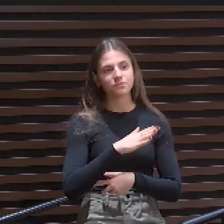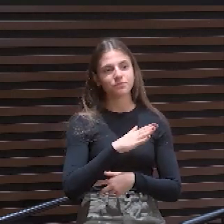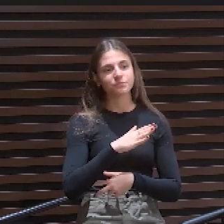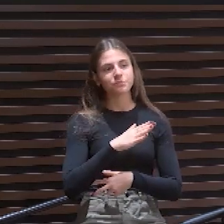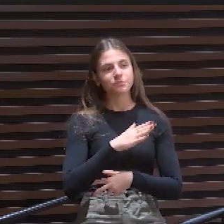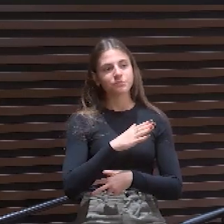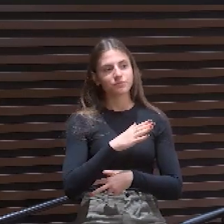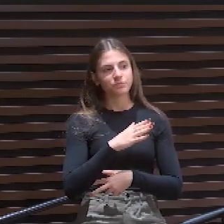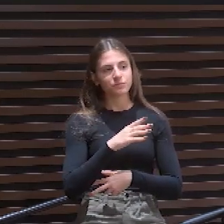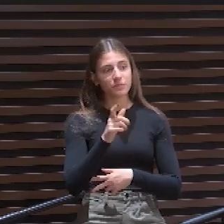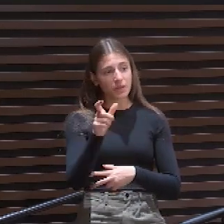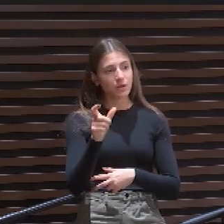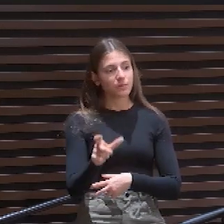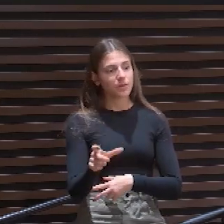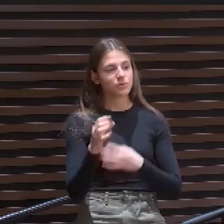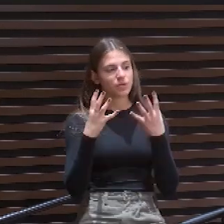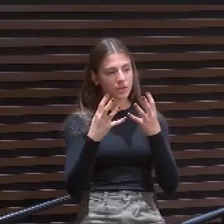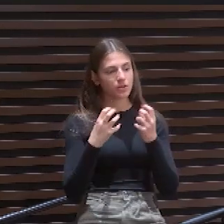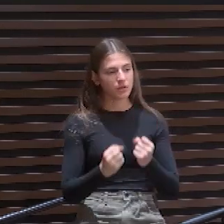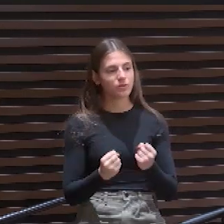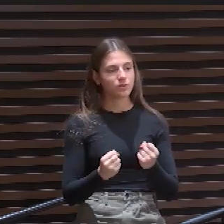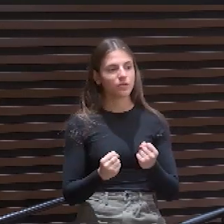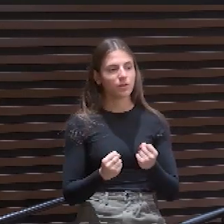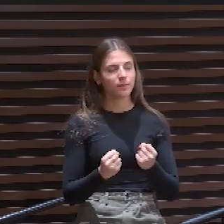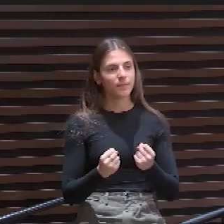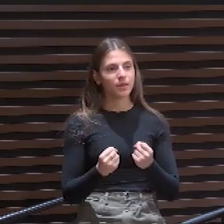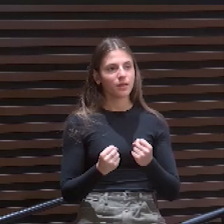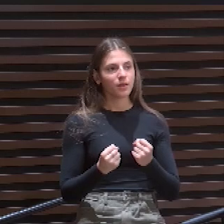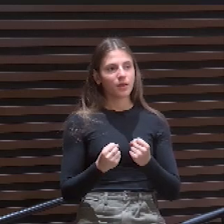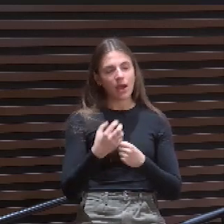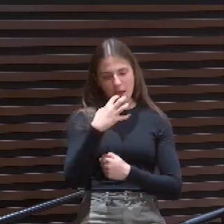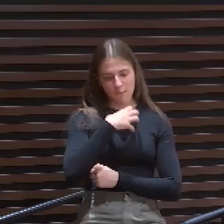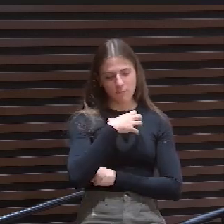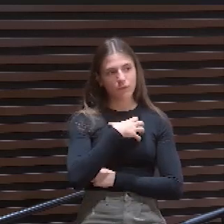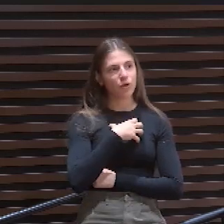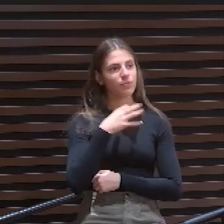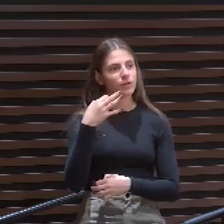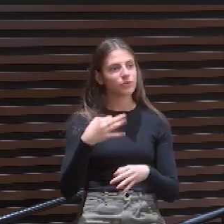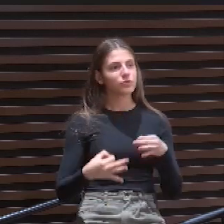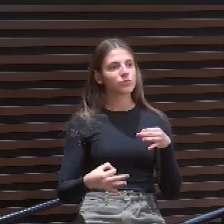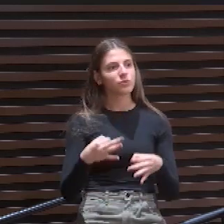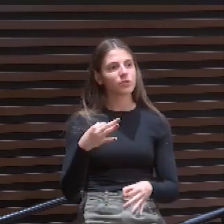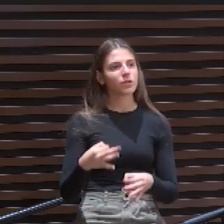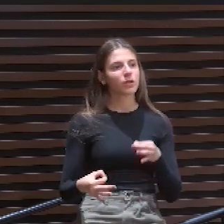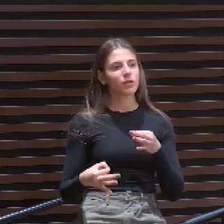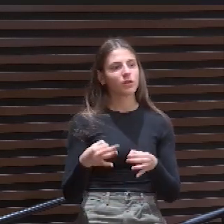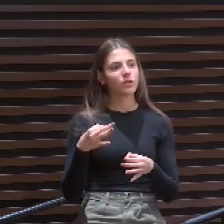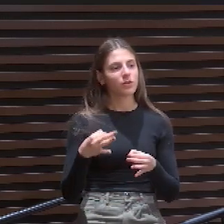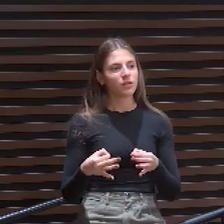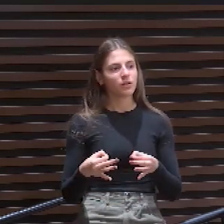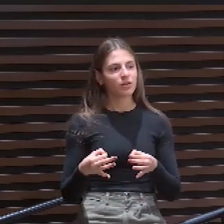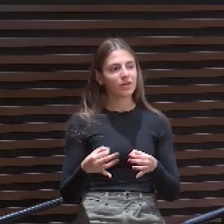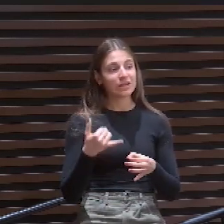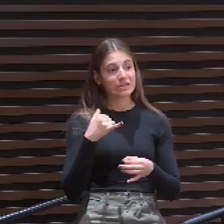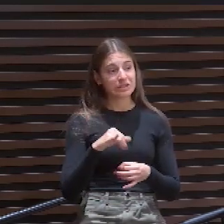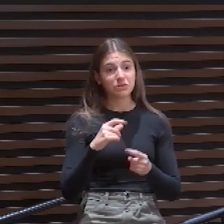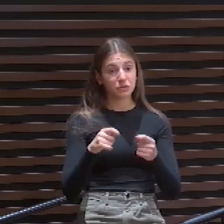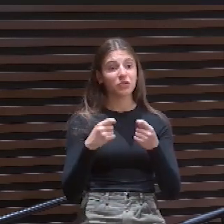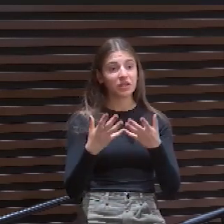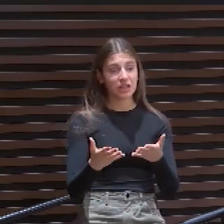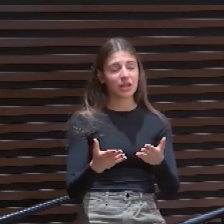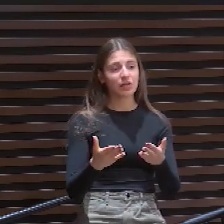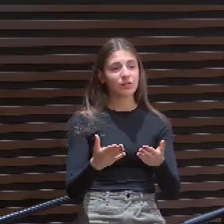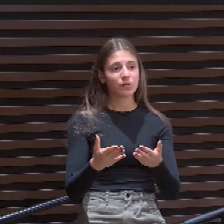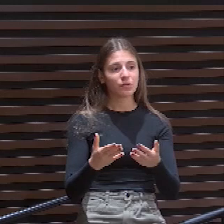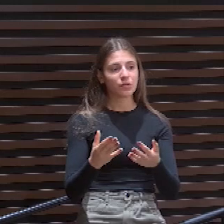que aquele que assume a atividade de julgador, sem lhe ter sido dado esse direito,